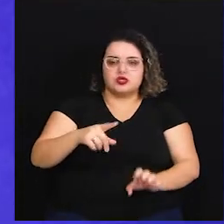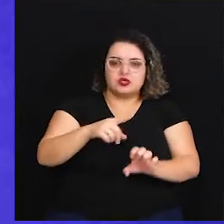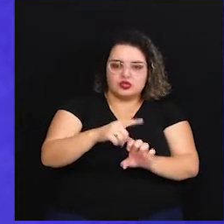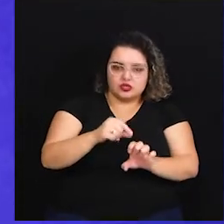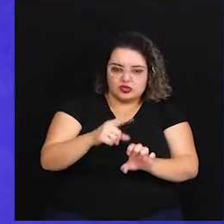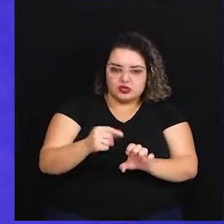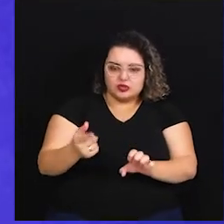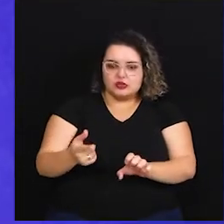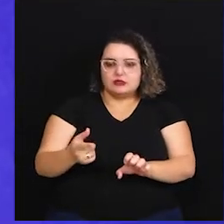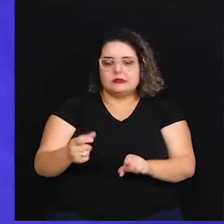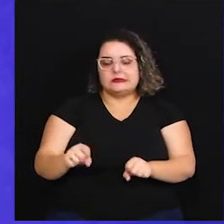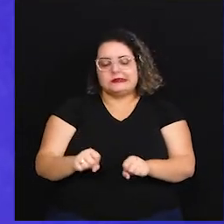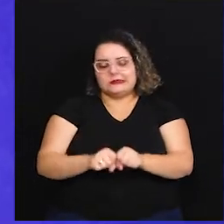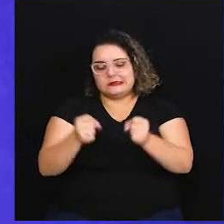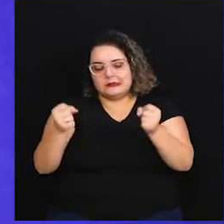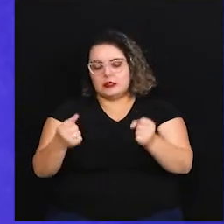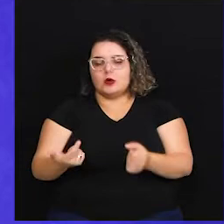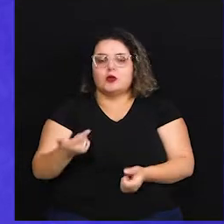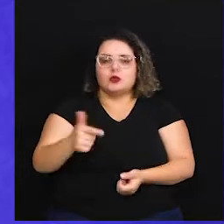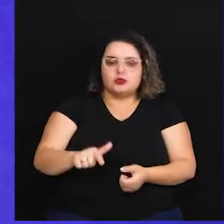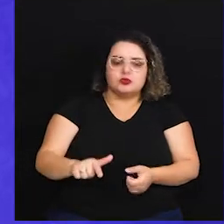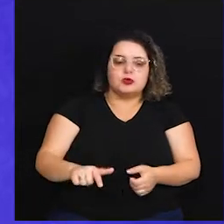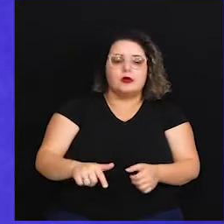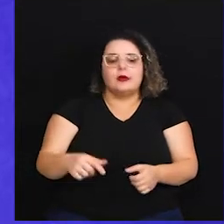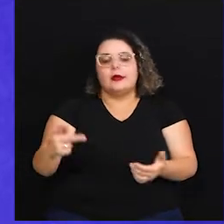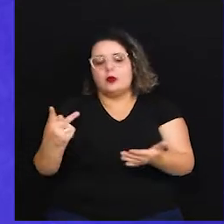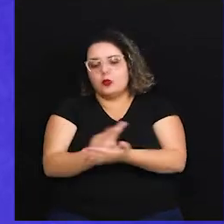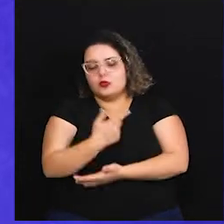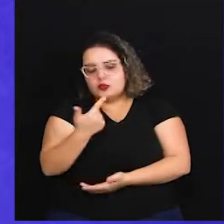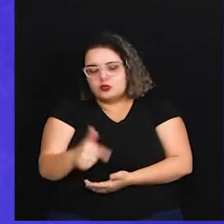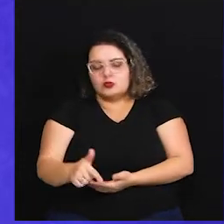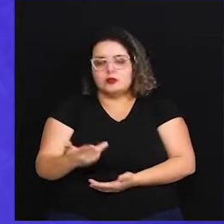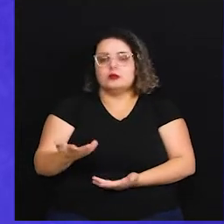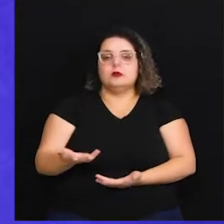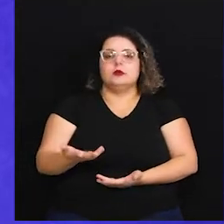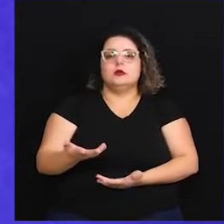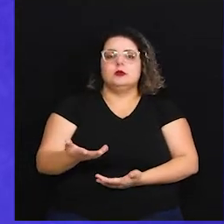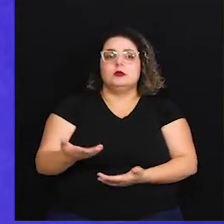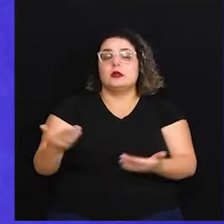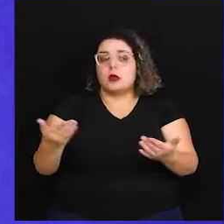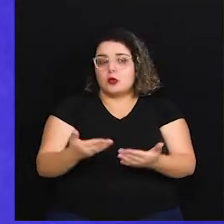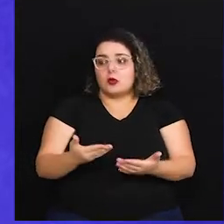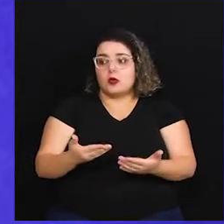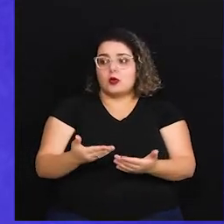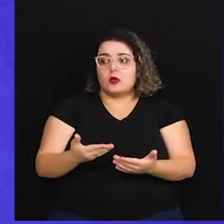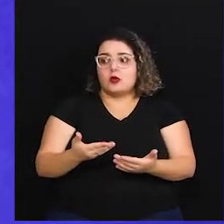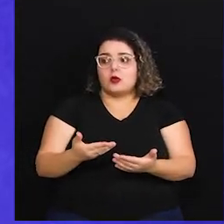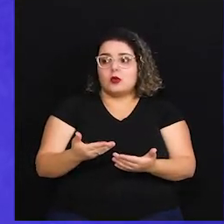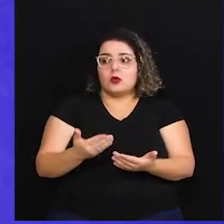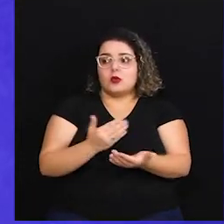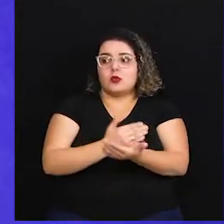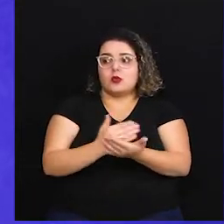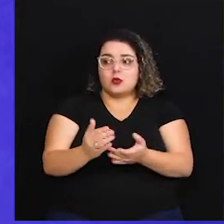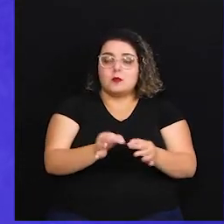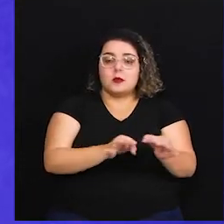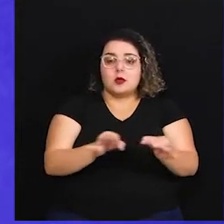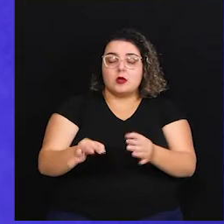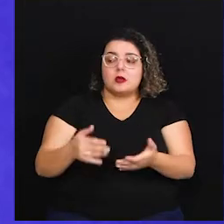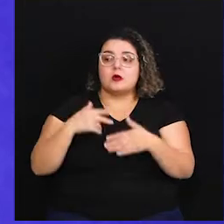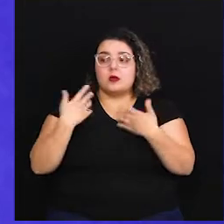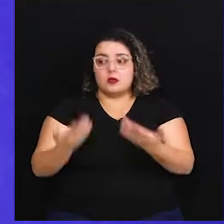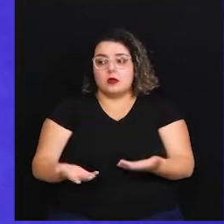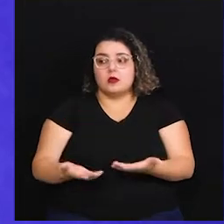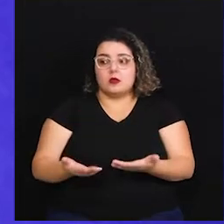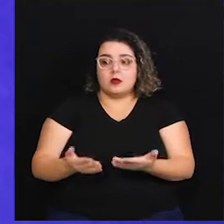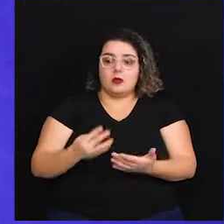empreendeu, caiu, levantou, caiu de novo. Agora, por exemplo, você começou no início do programa a dizer,